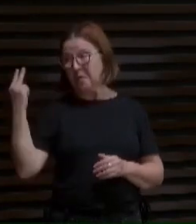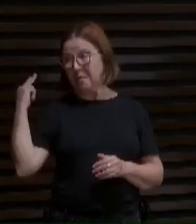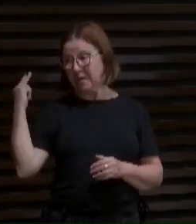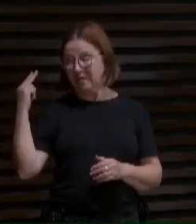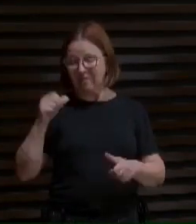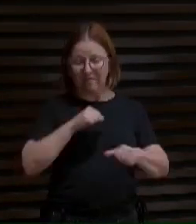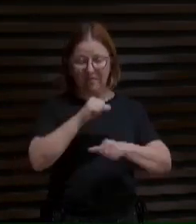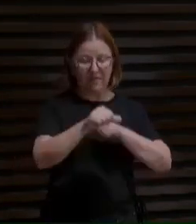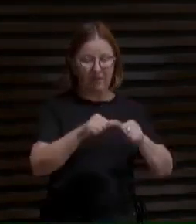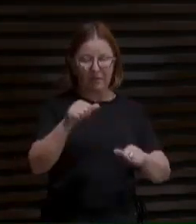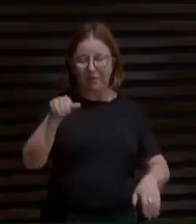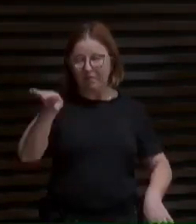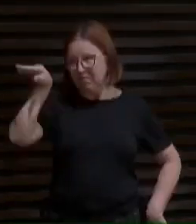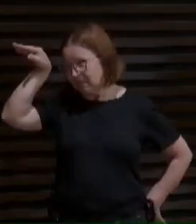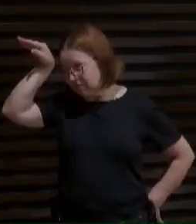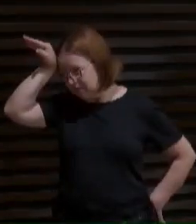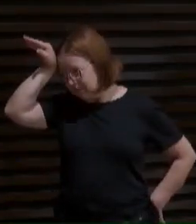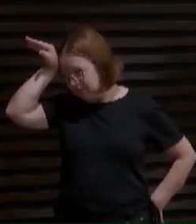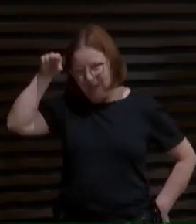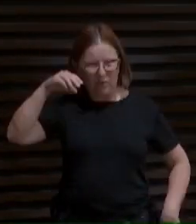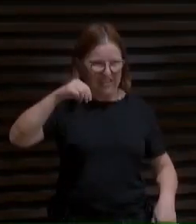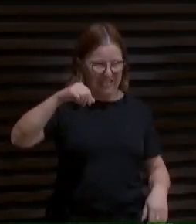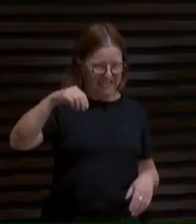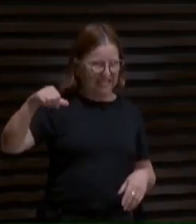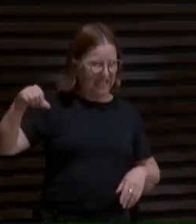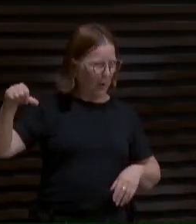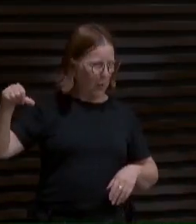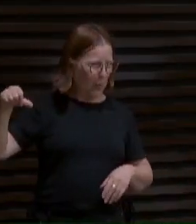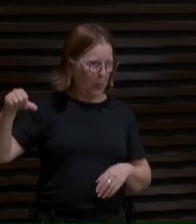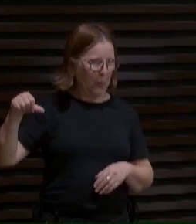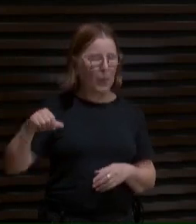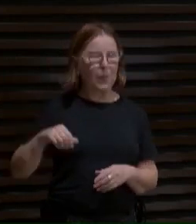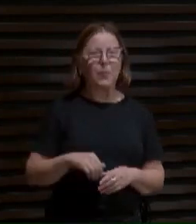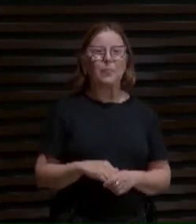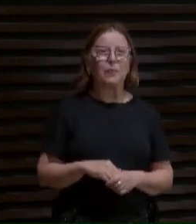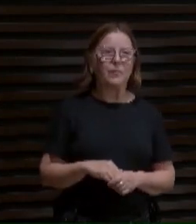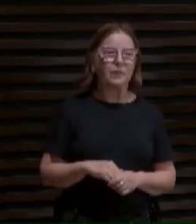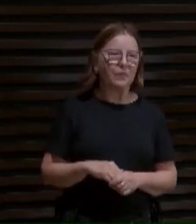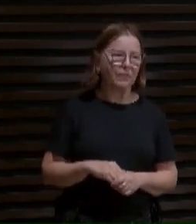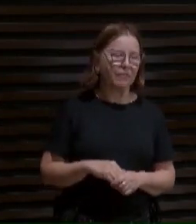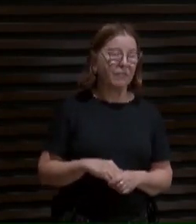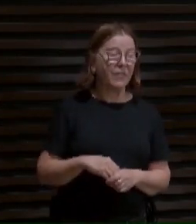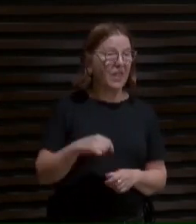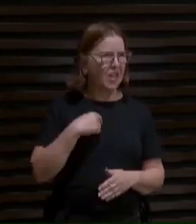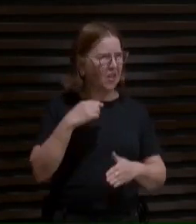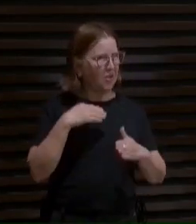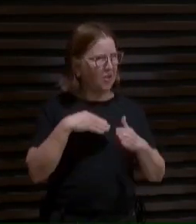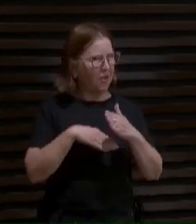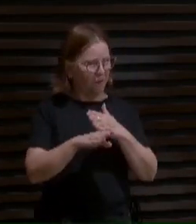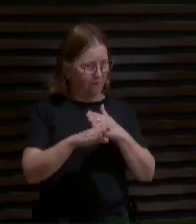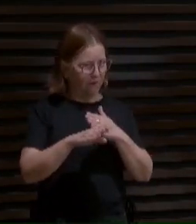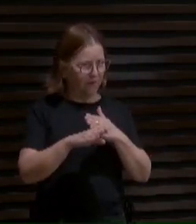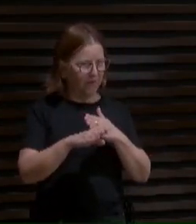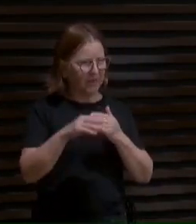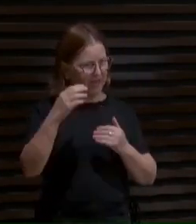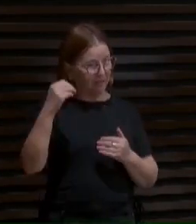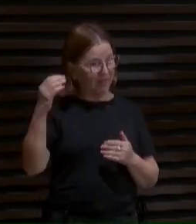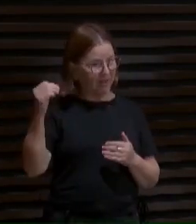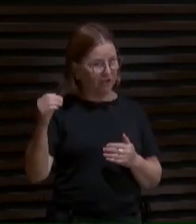estátua de sal. Aquela região toda é sal, sal, sal, sal, sal. Fui visitar uma pedra lá que disse que aquela é a mulher de